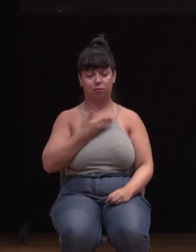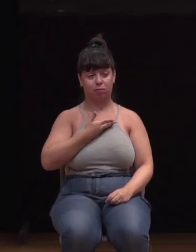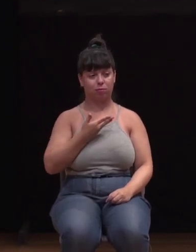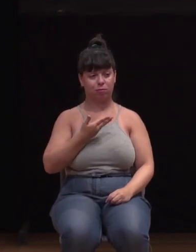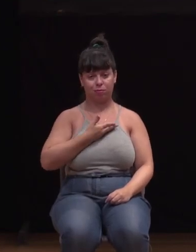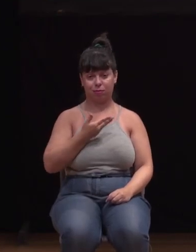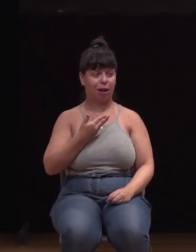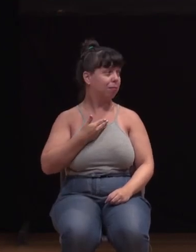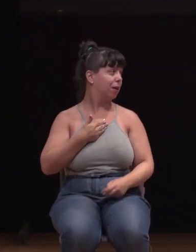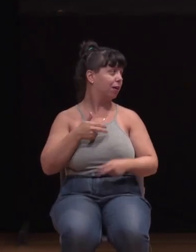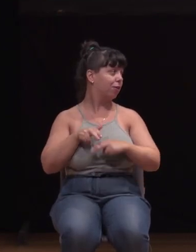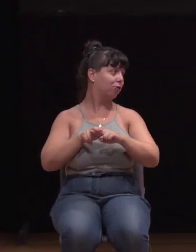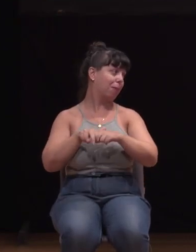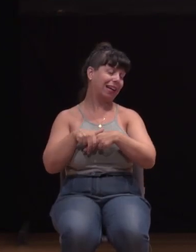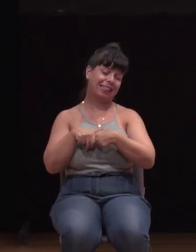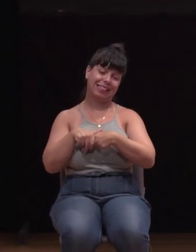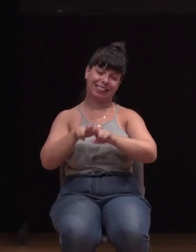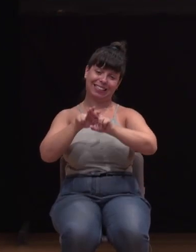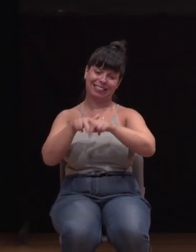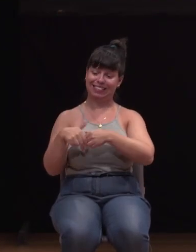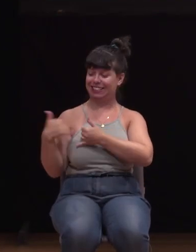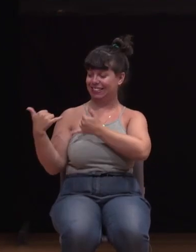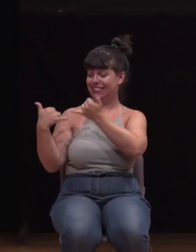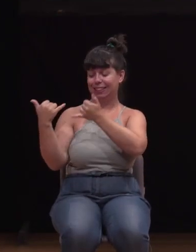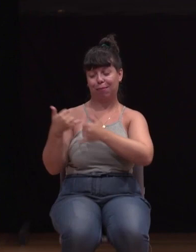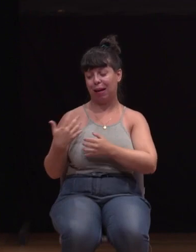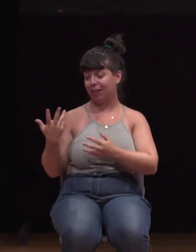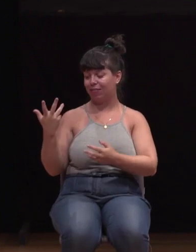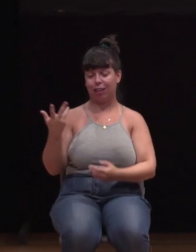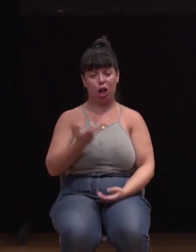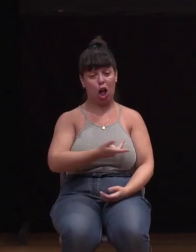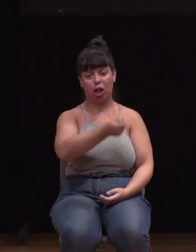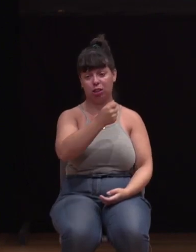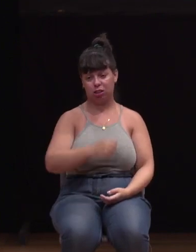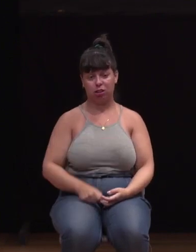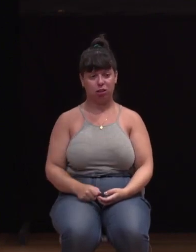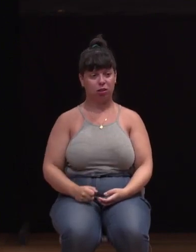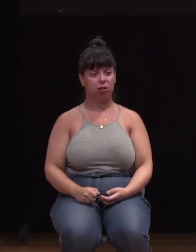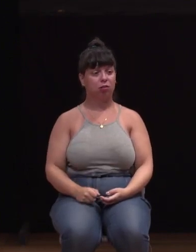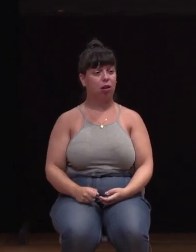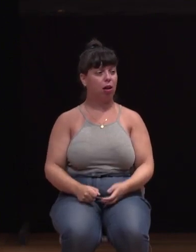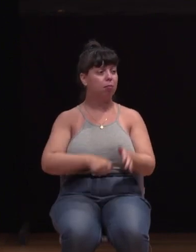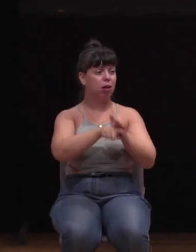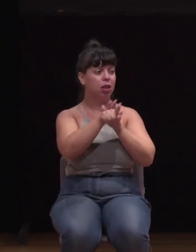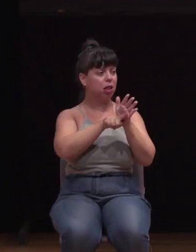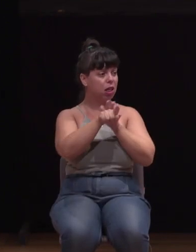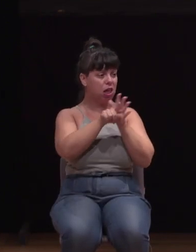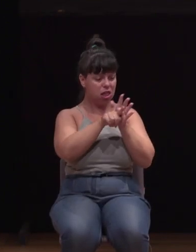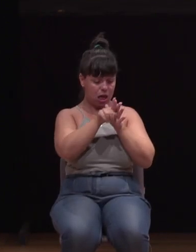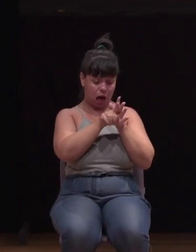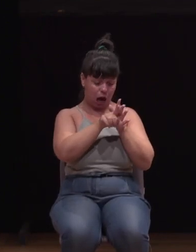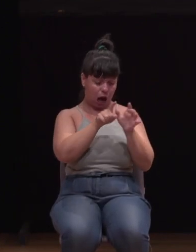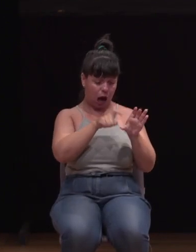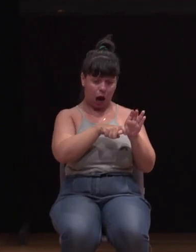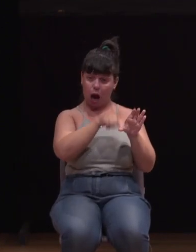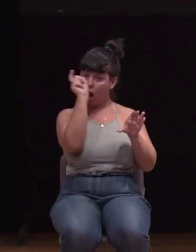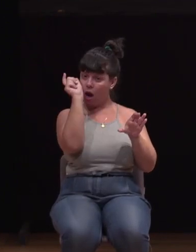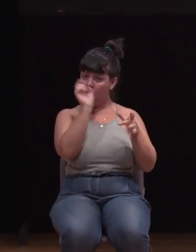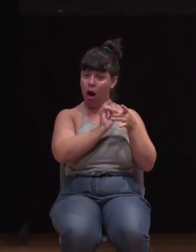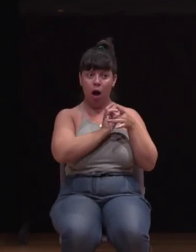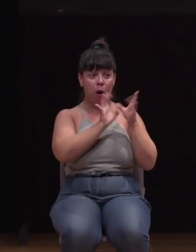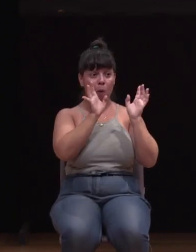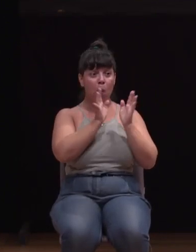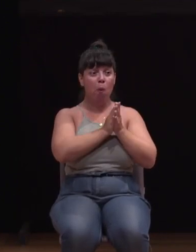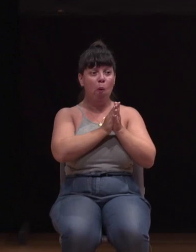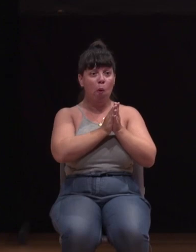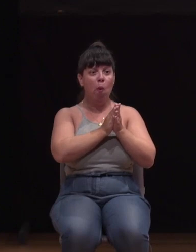de parquinho, maravilhosa, que é isso, gente, autonomia na pesquisa. A gente tem que, né,